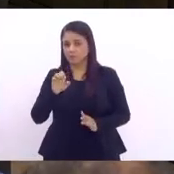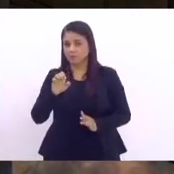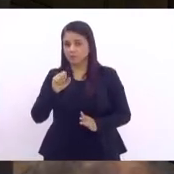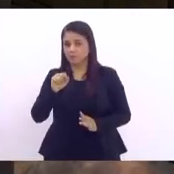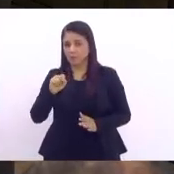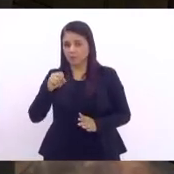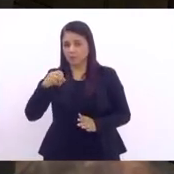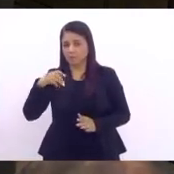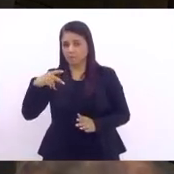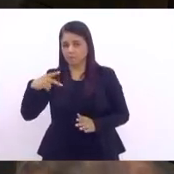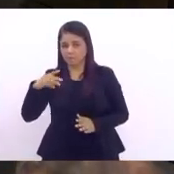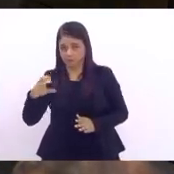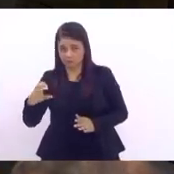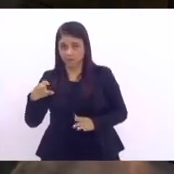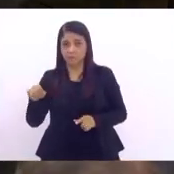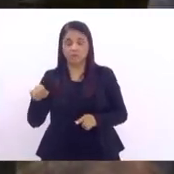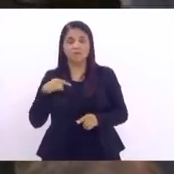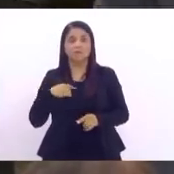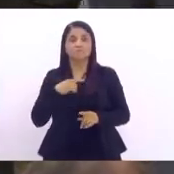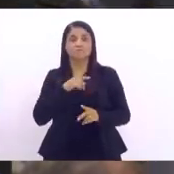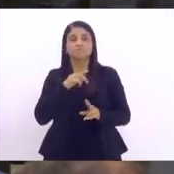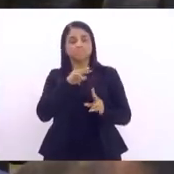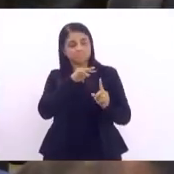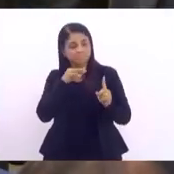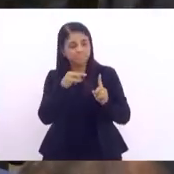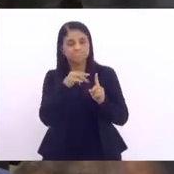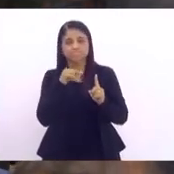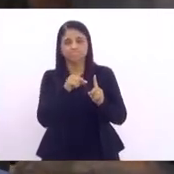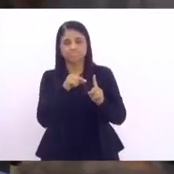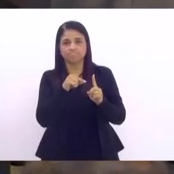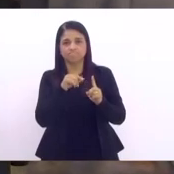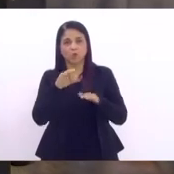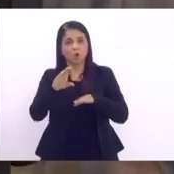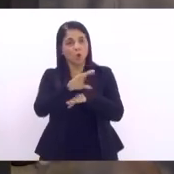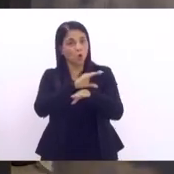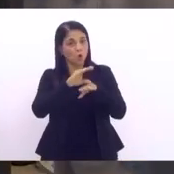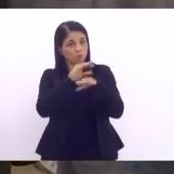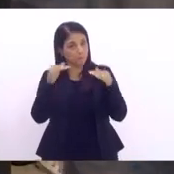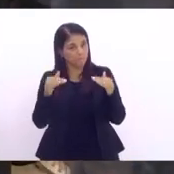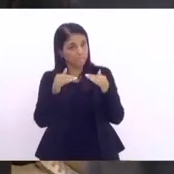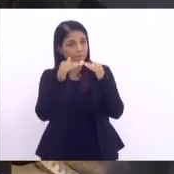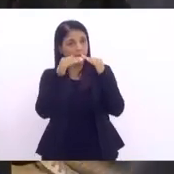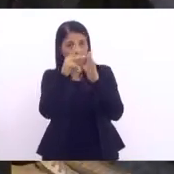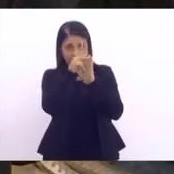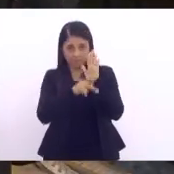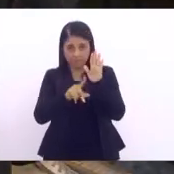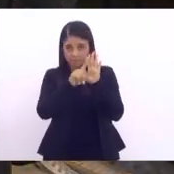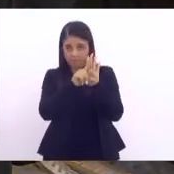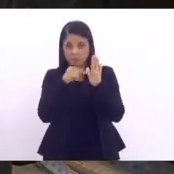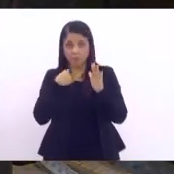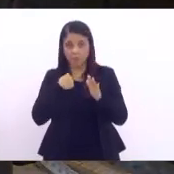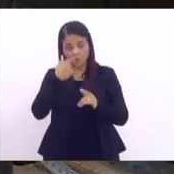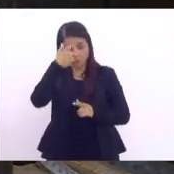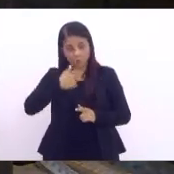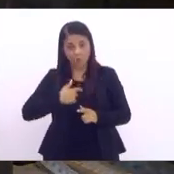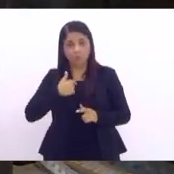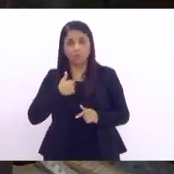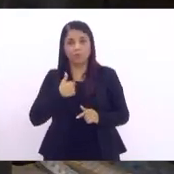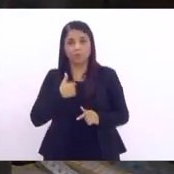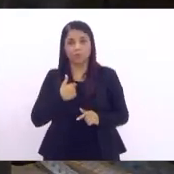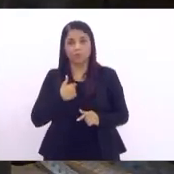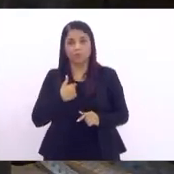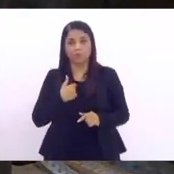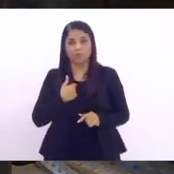Evidencia-se que o projeto é constitucional. Eu sou um daqueles que está defendendo